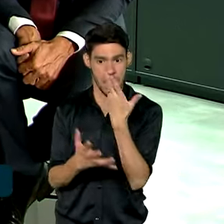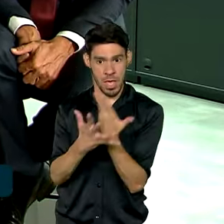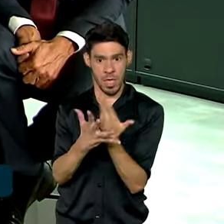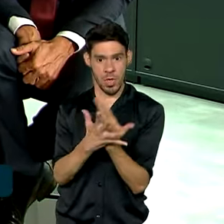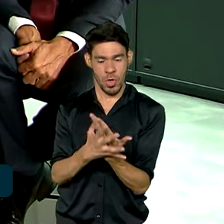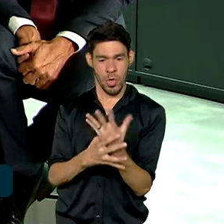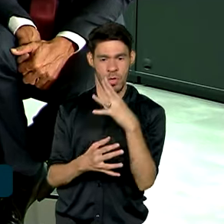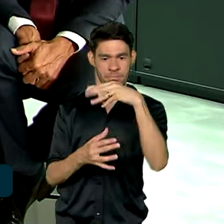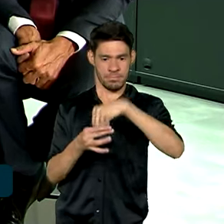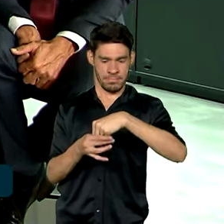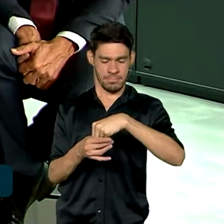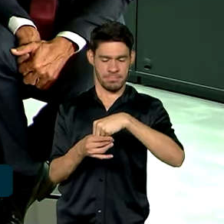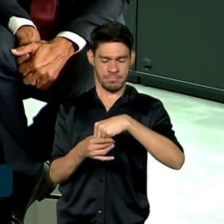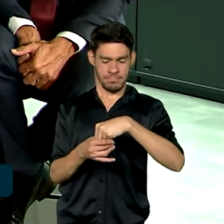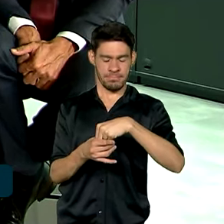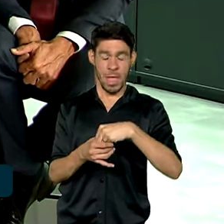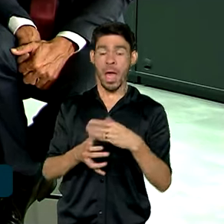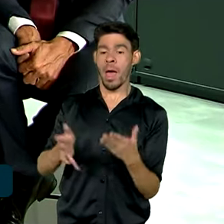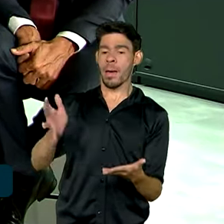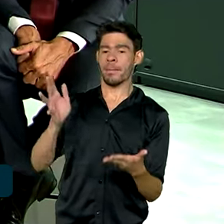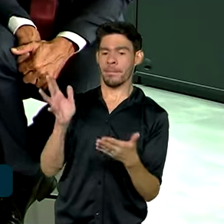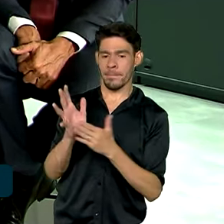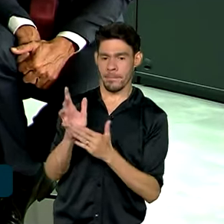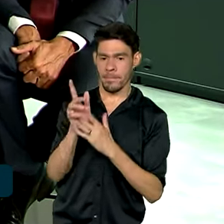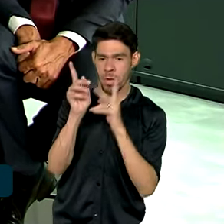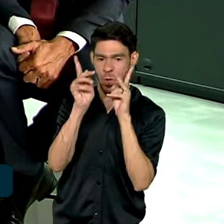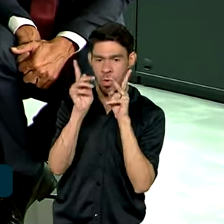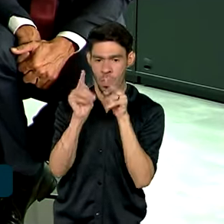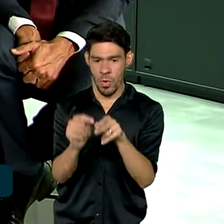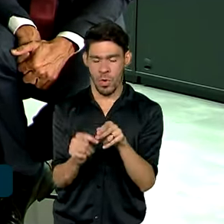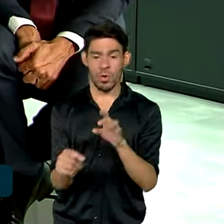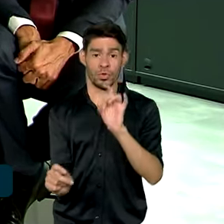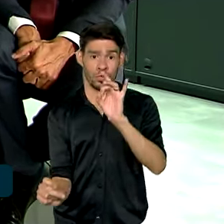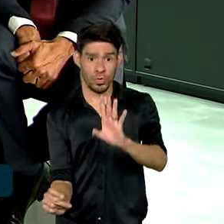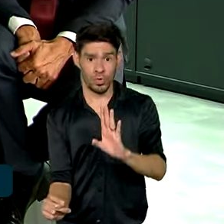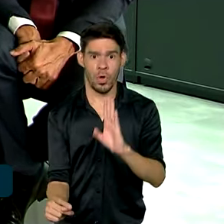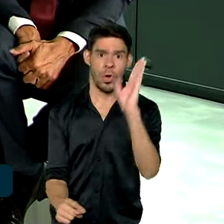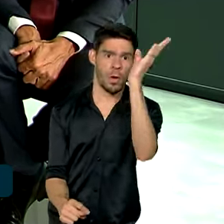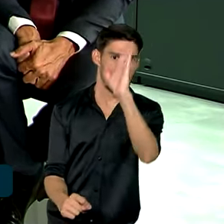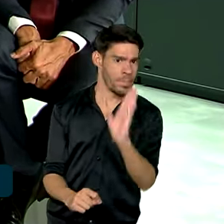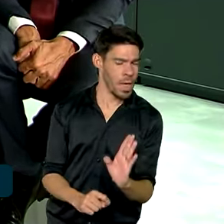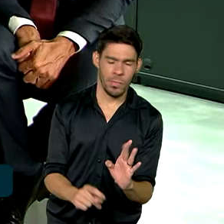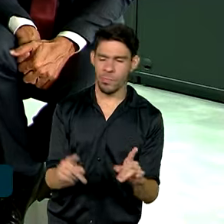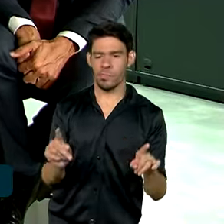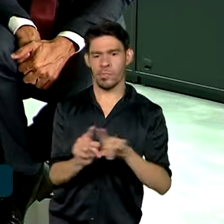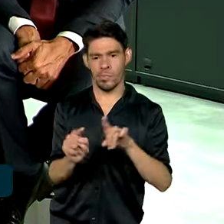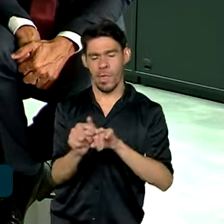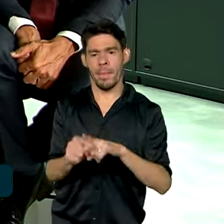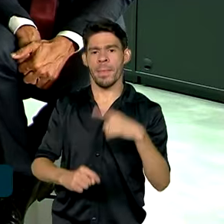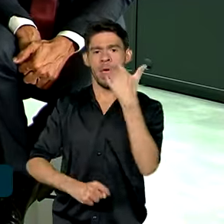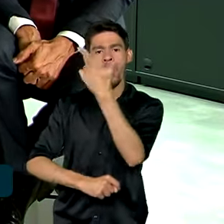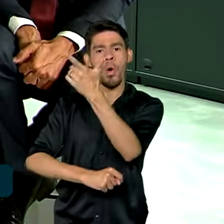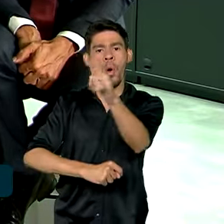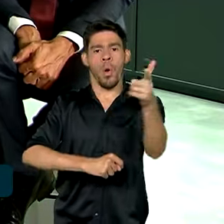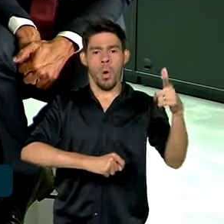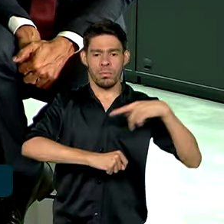estudam. Então, são propostas como essa, não só do Brasil, mas de outros países do mundo,